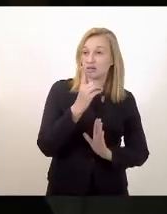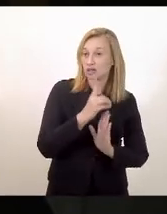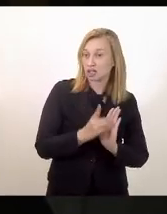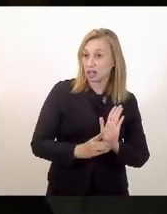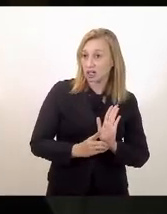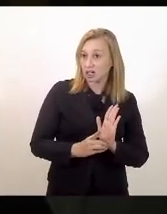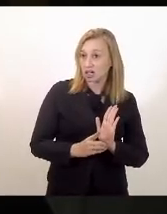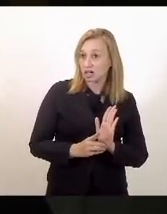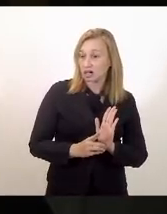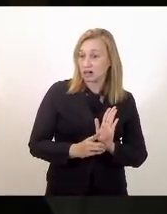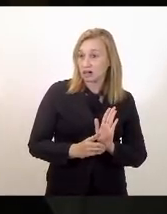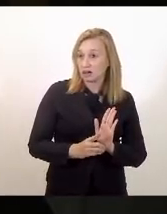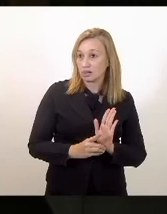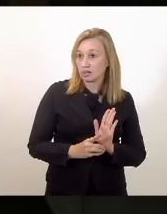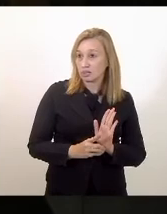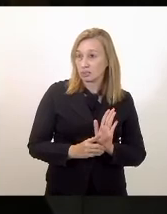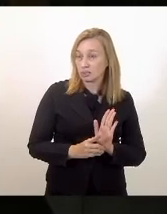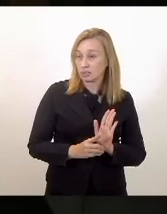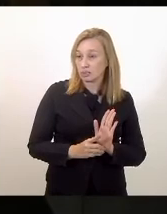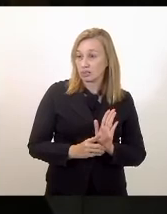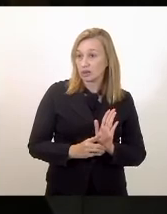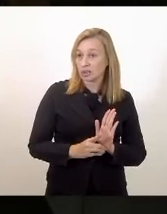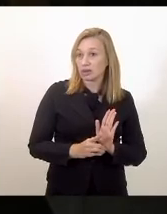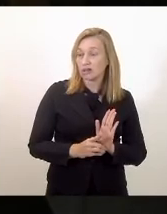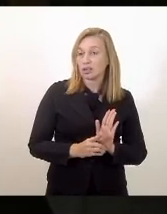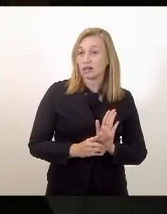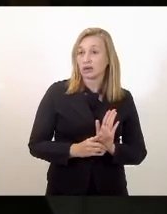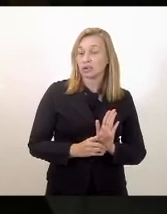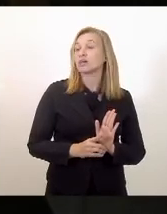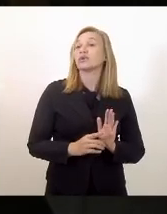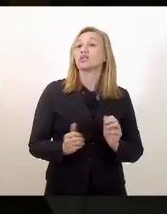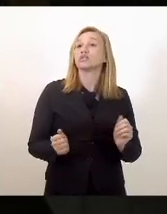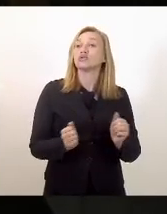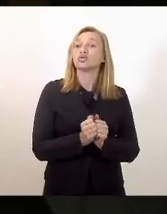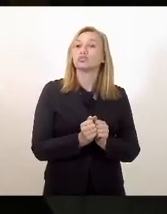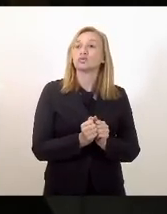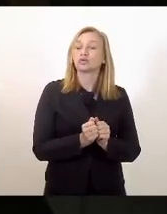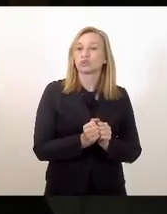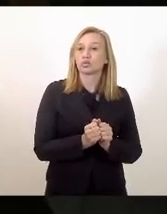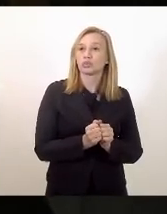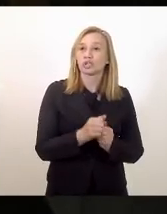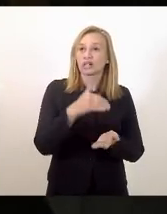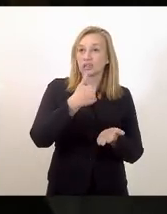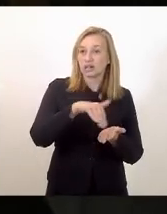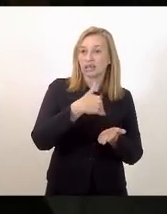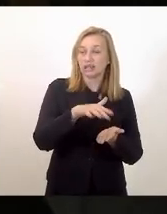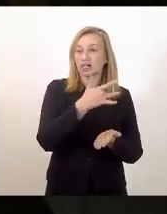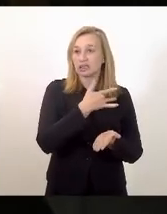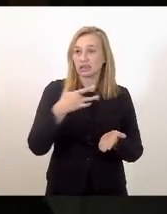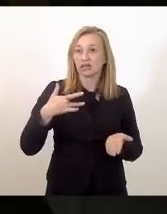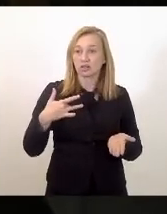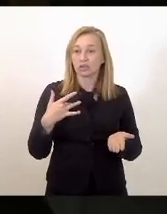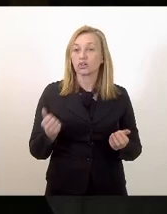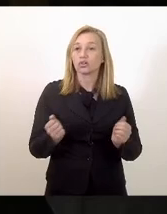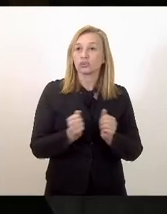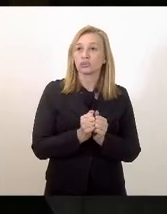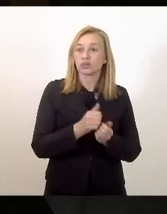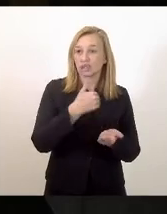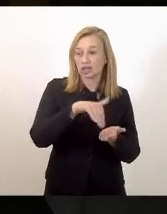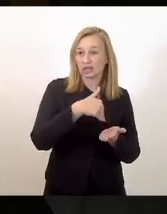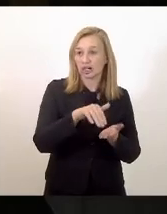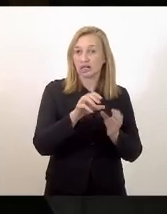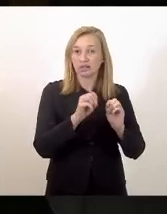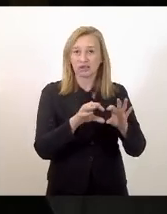para assustar os efeitos de um outro decreto feito em conjunto pelo secretário de Saúde com o secretário de Educação,